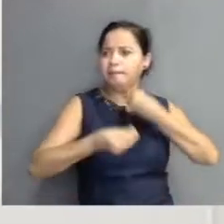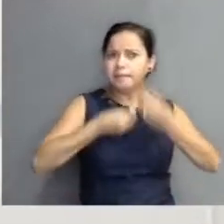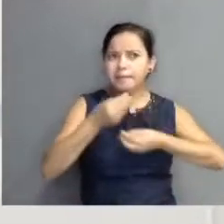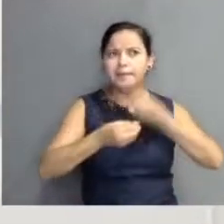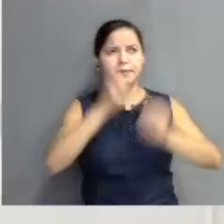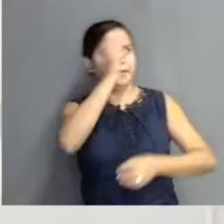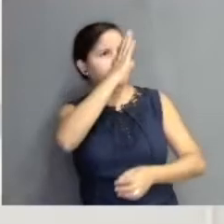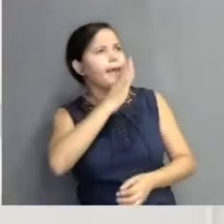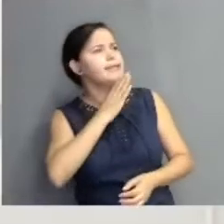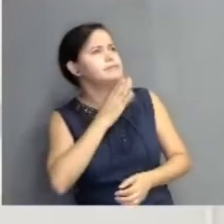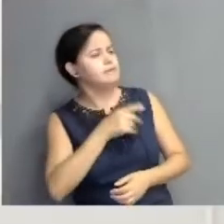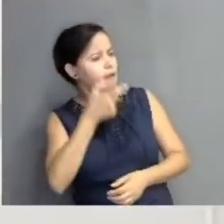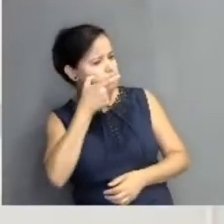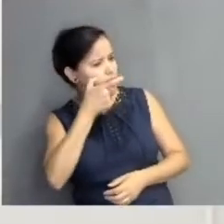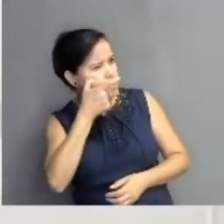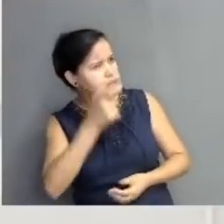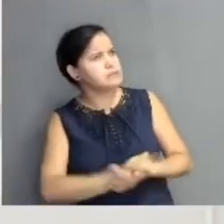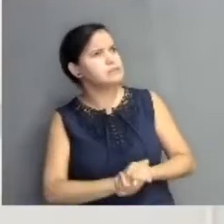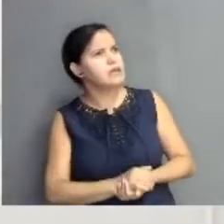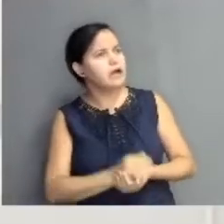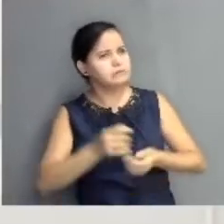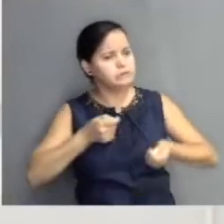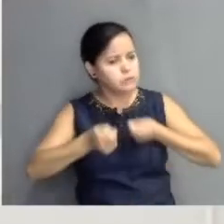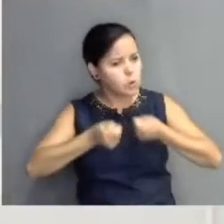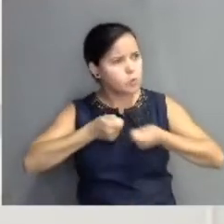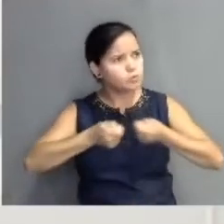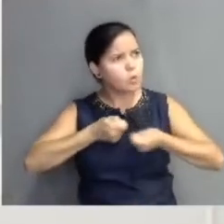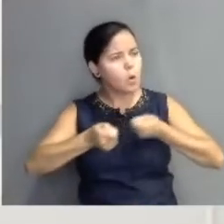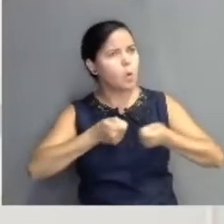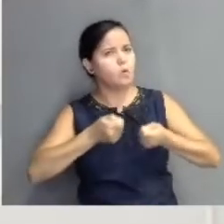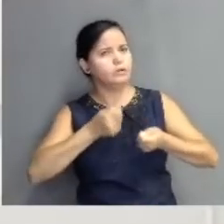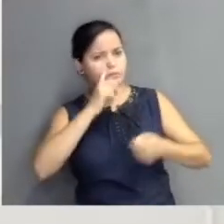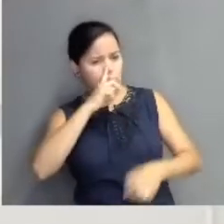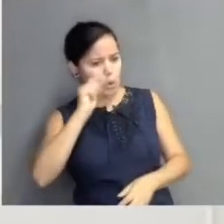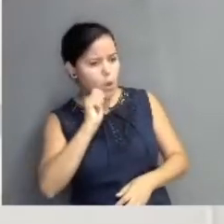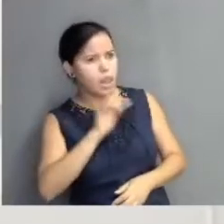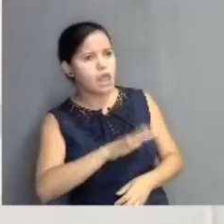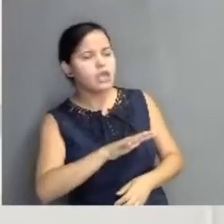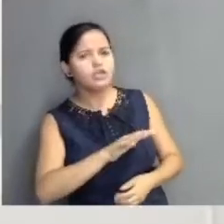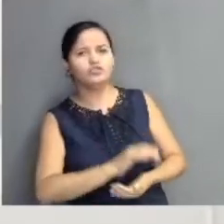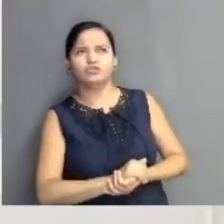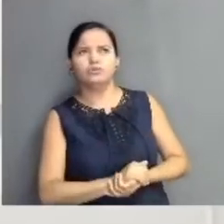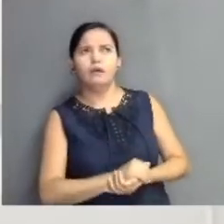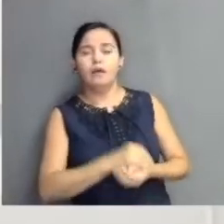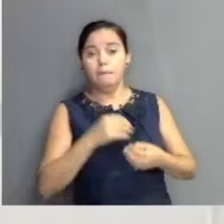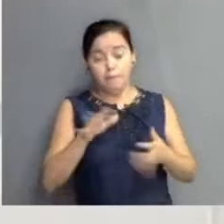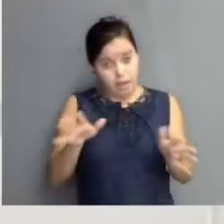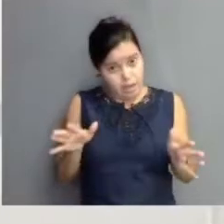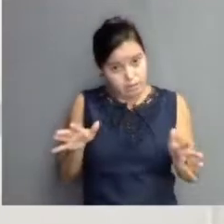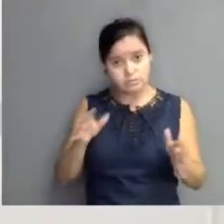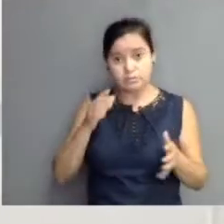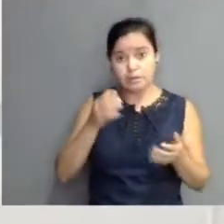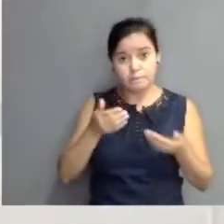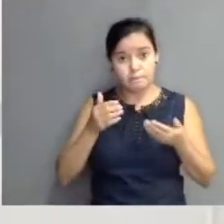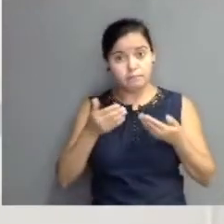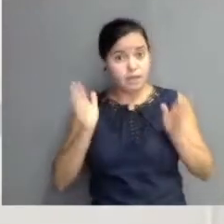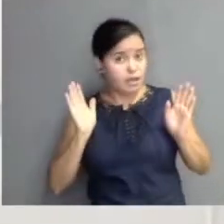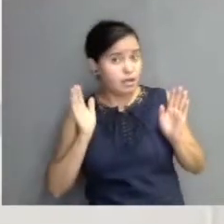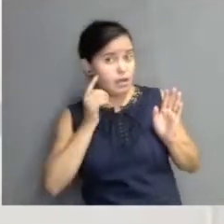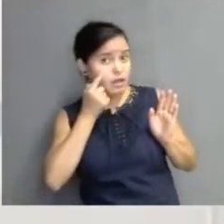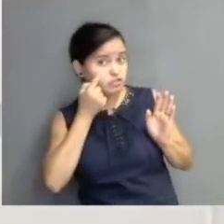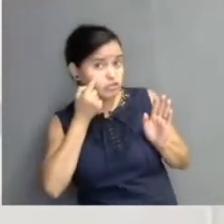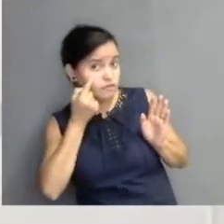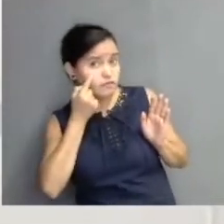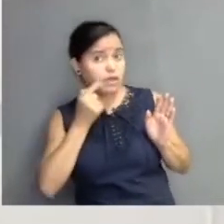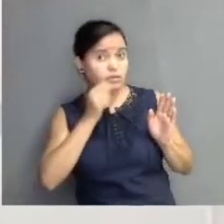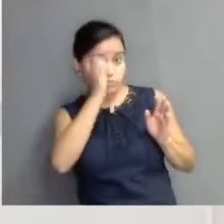né, sanitário, né, desse aterro controlado. Então, os lixões, majoritariamente, a gente não vê no Brasil todo. Mas esse